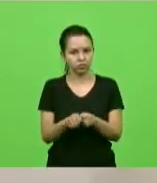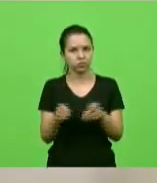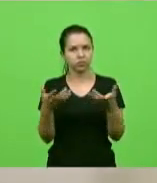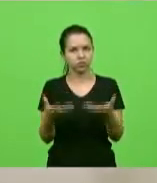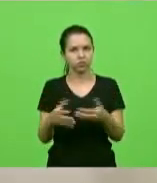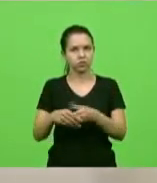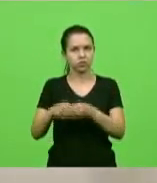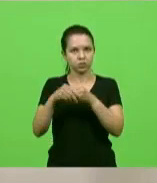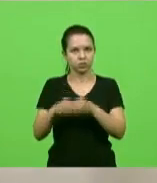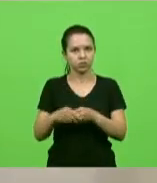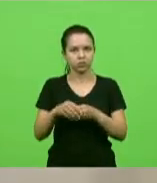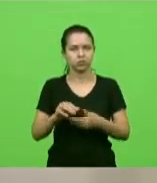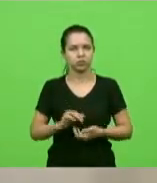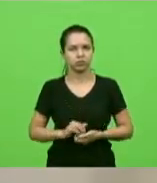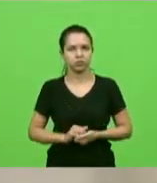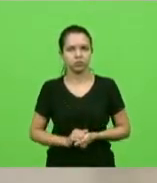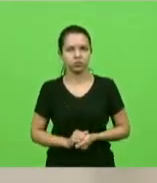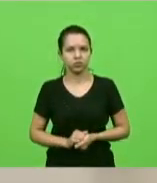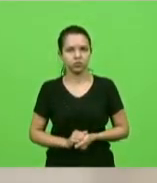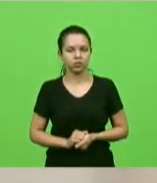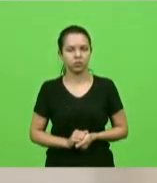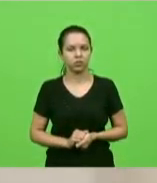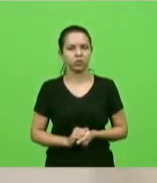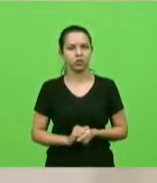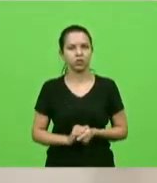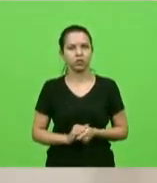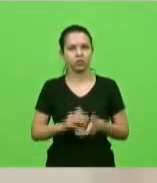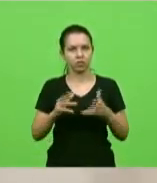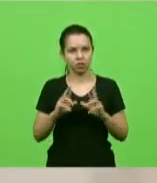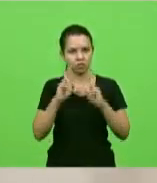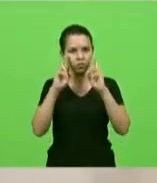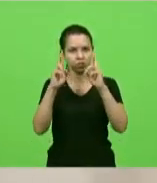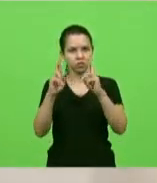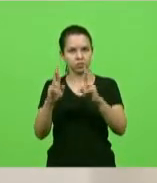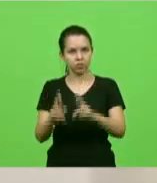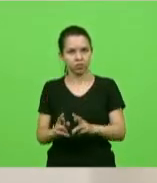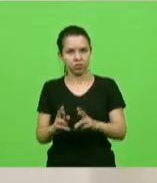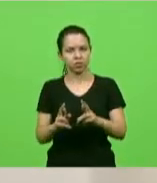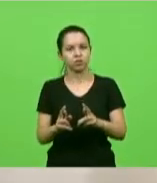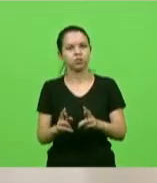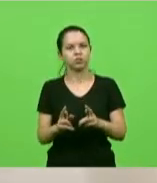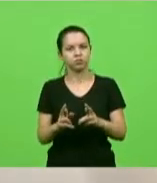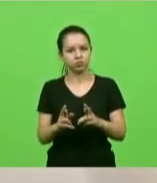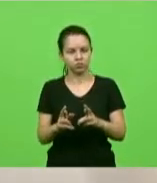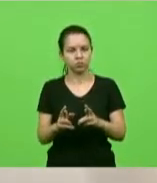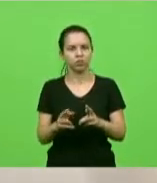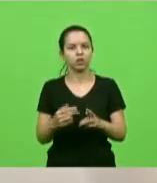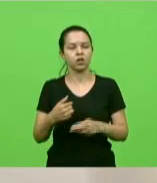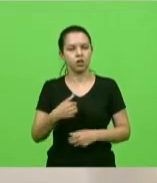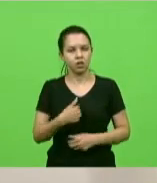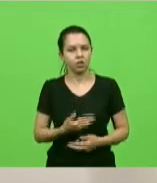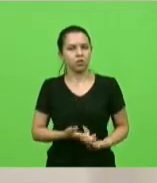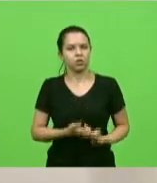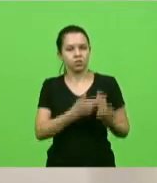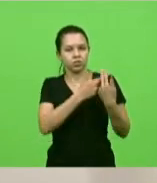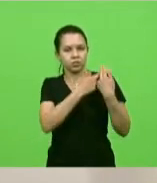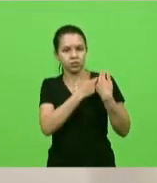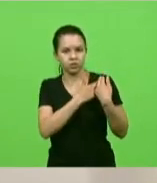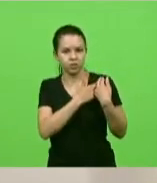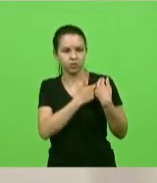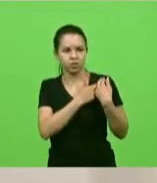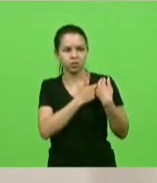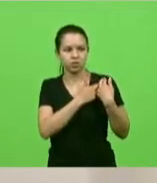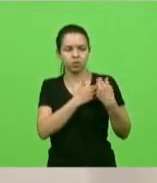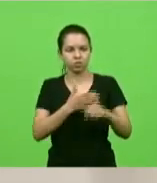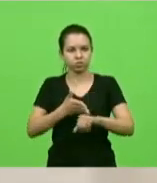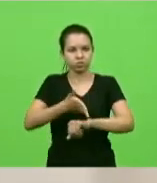cumprimentar. Foi com grande responsabilidade sobre os ombros que entrei neste tribunal misto,